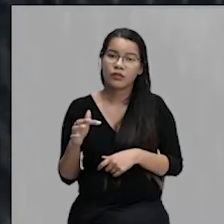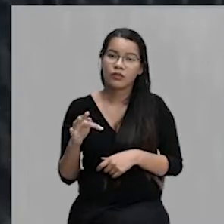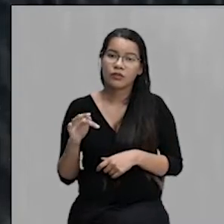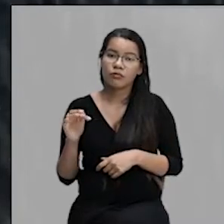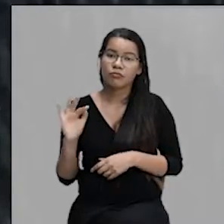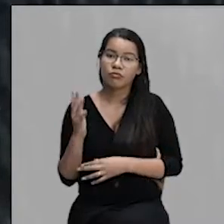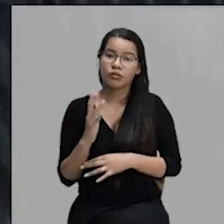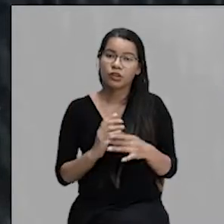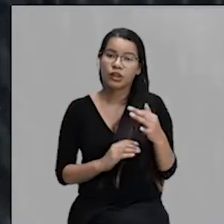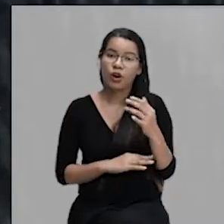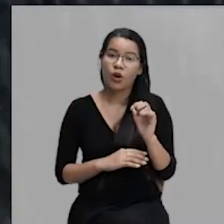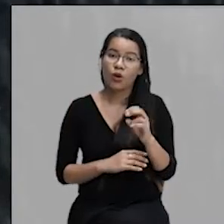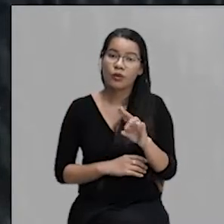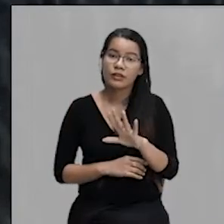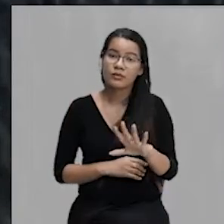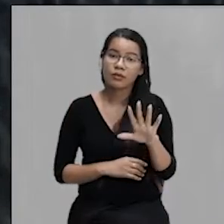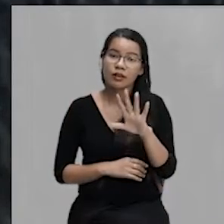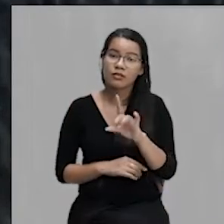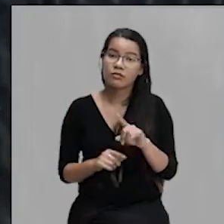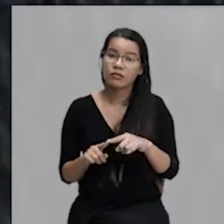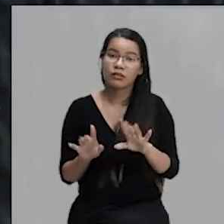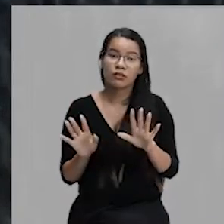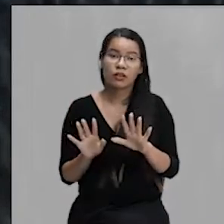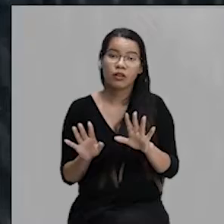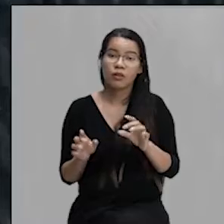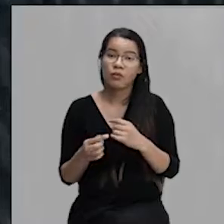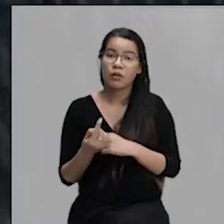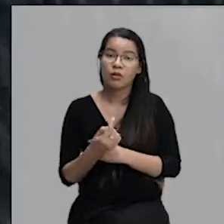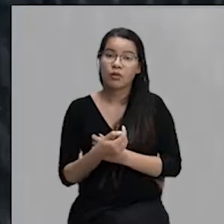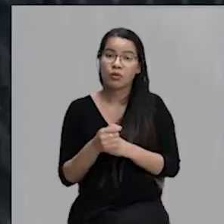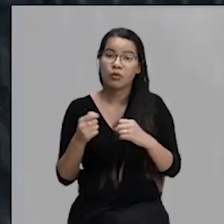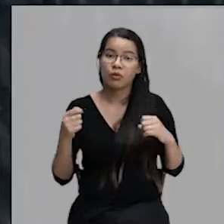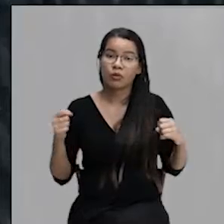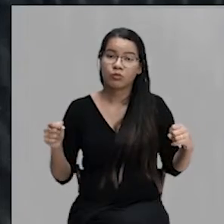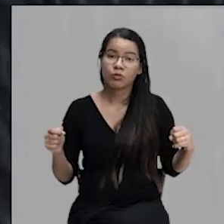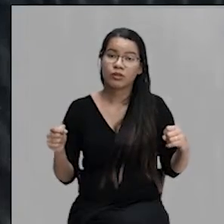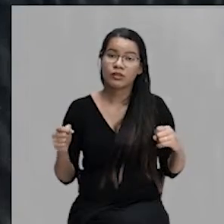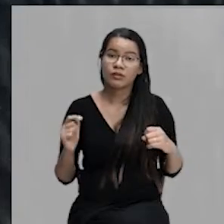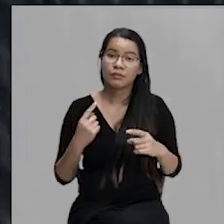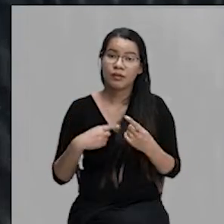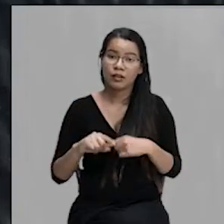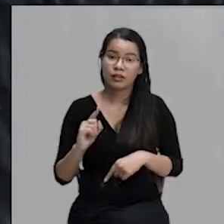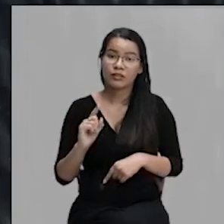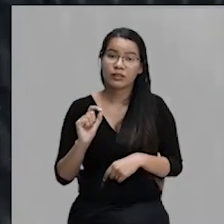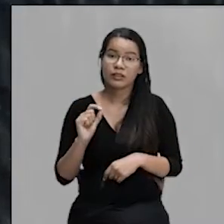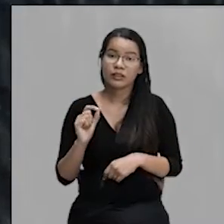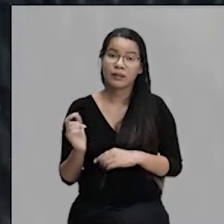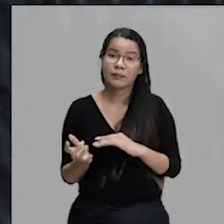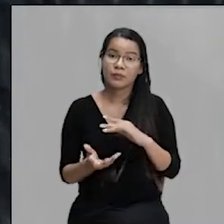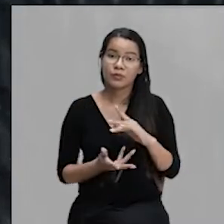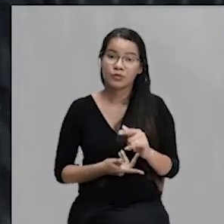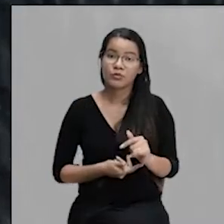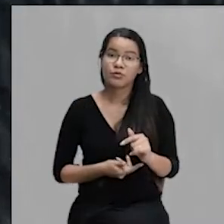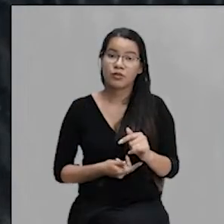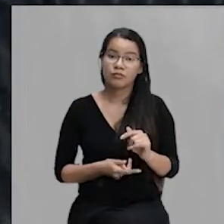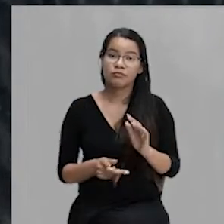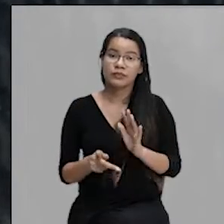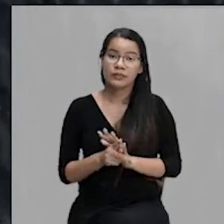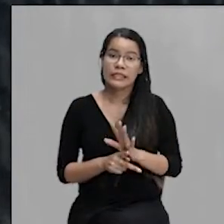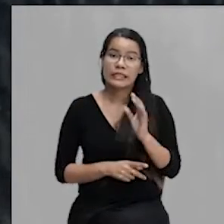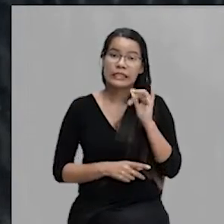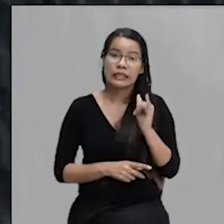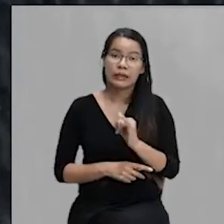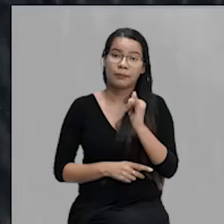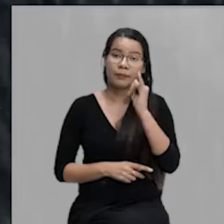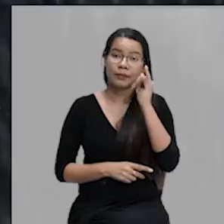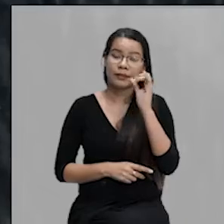aquele espaço, mas sim algo que é mais amplo, que é supranacional, que é, portanto, mundial, global, beleza? É